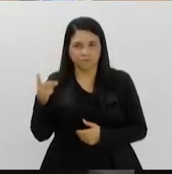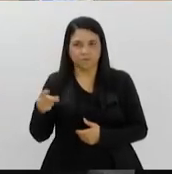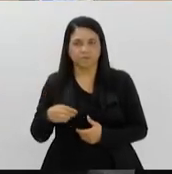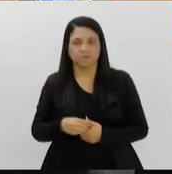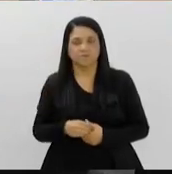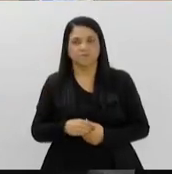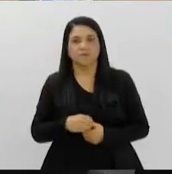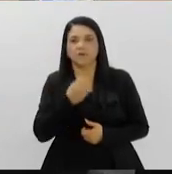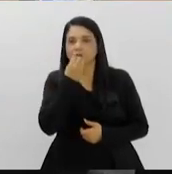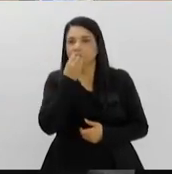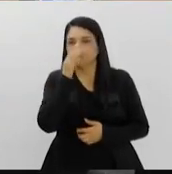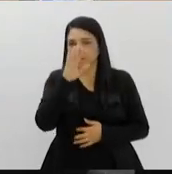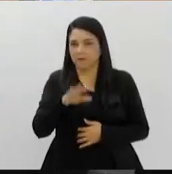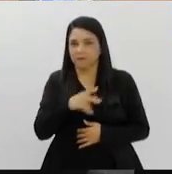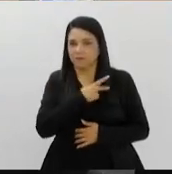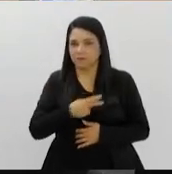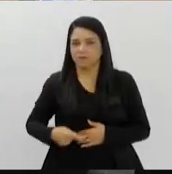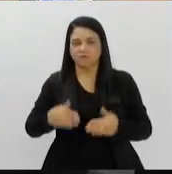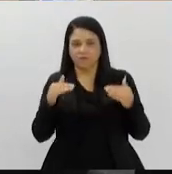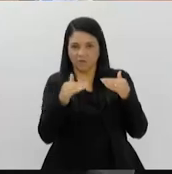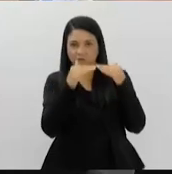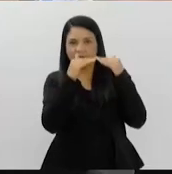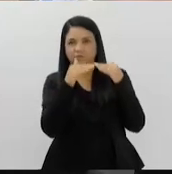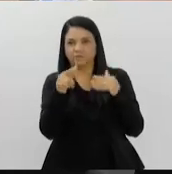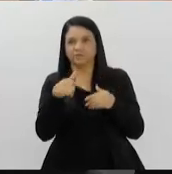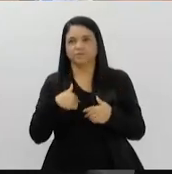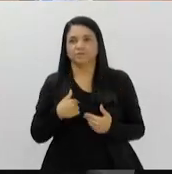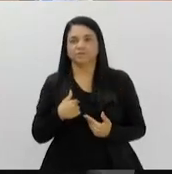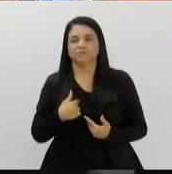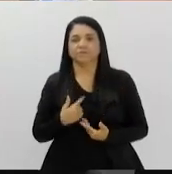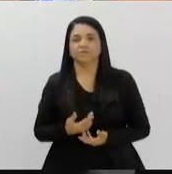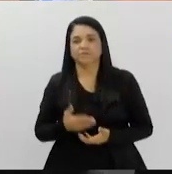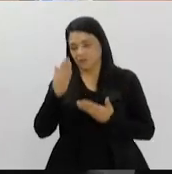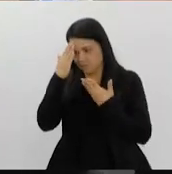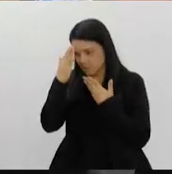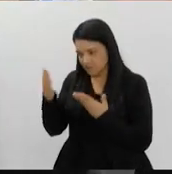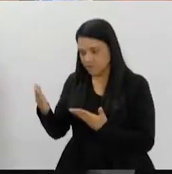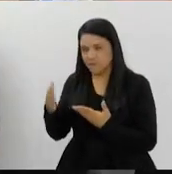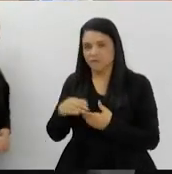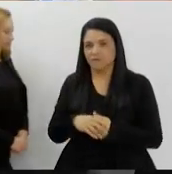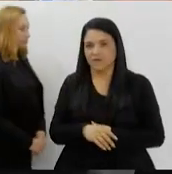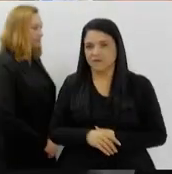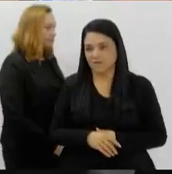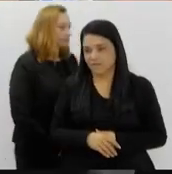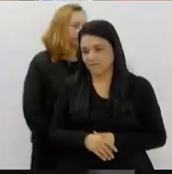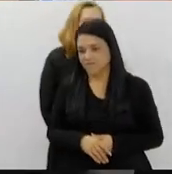Boa tarde, presidente. Boa favorável. Tarde. Muito obrigado, deputado Carlos Macedo.